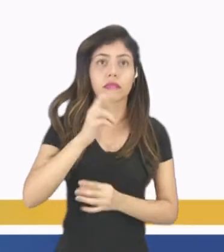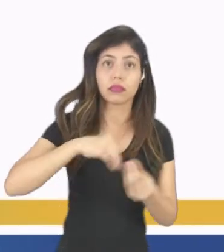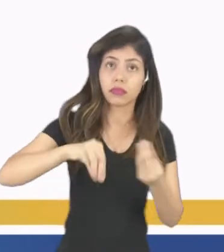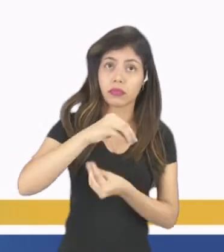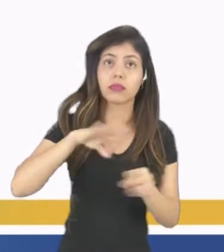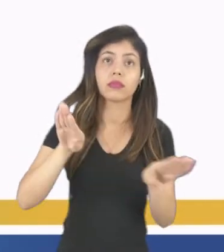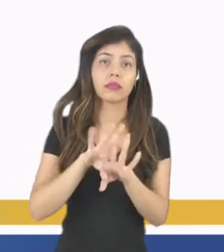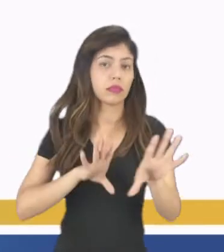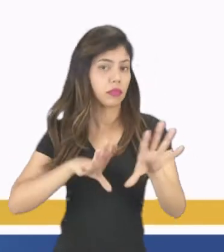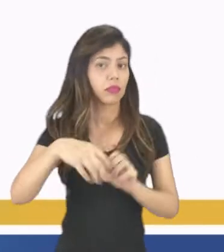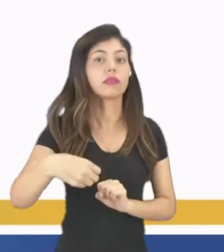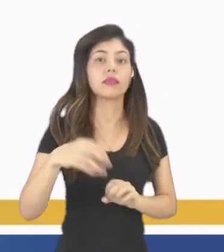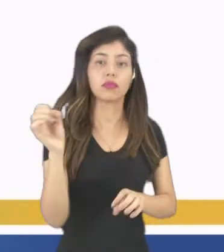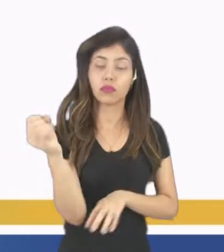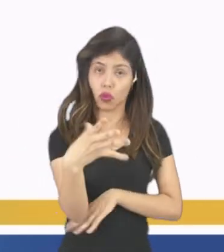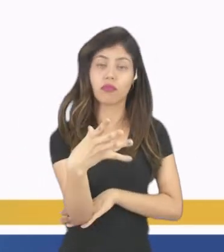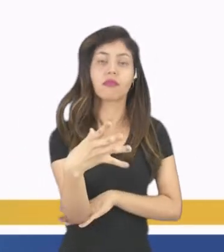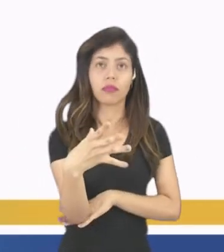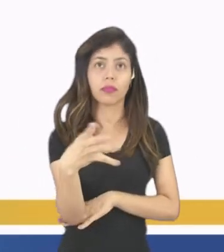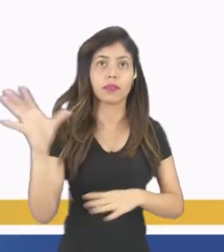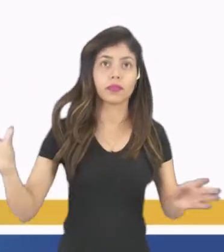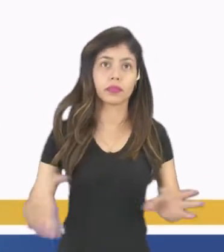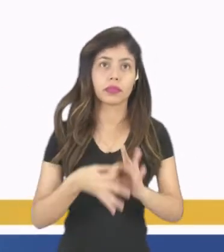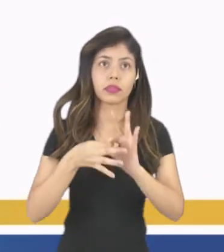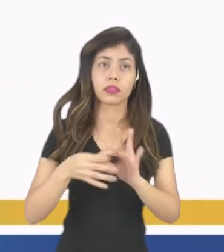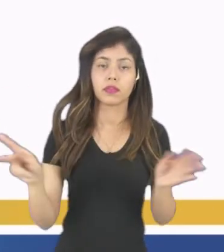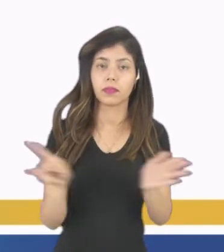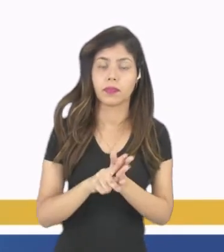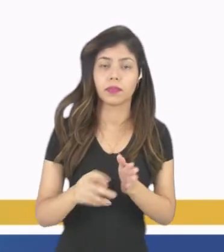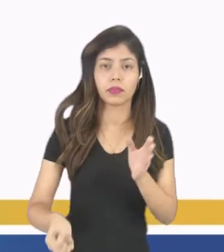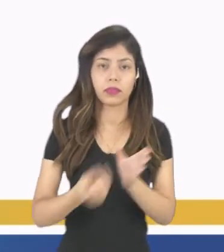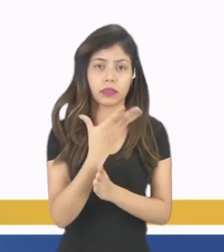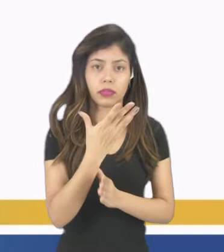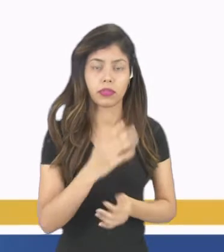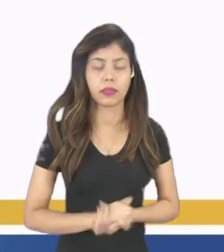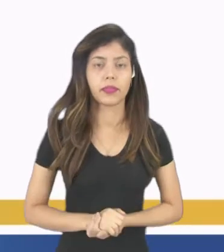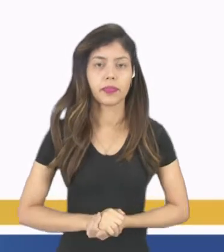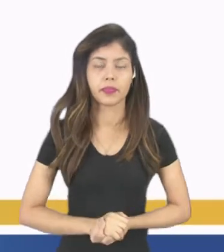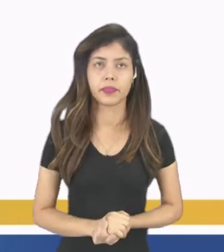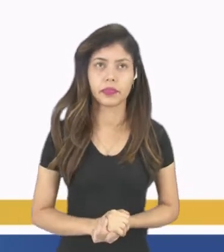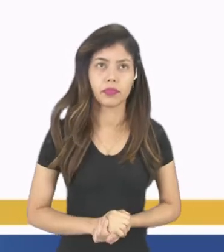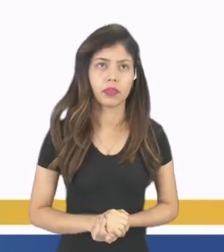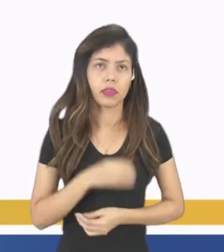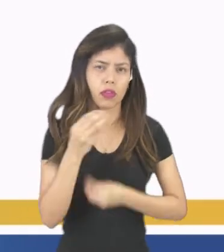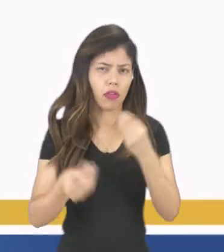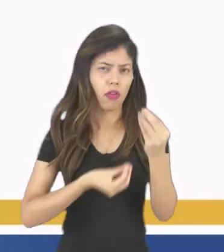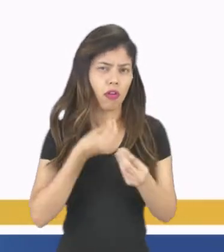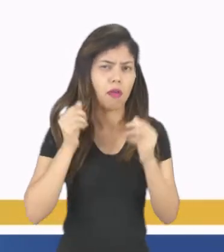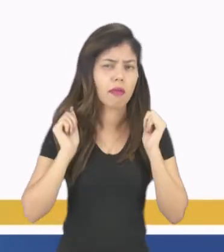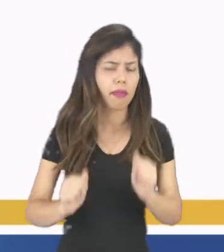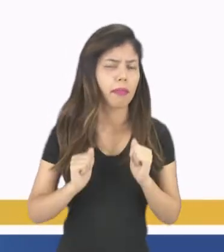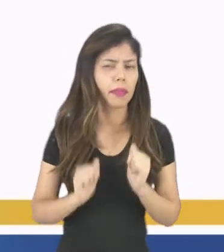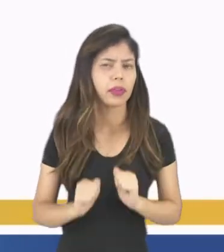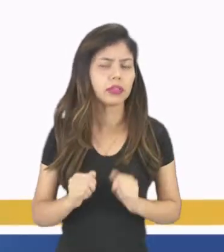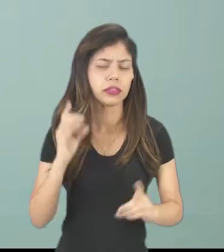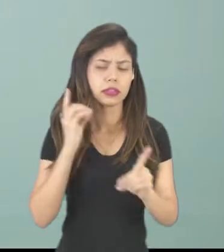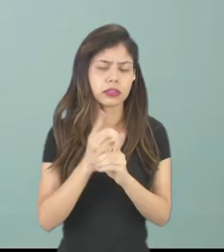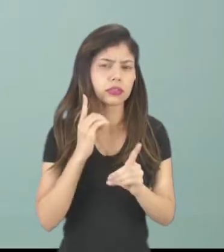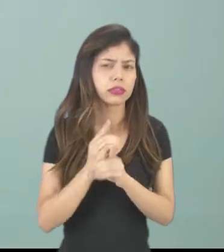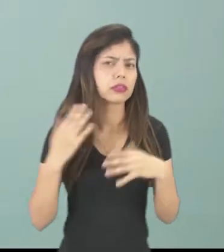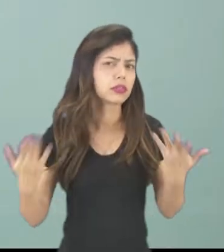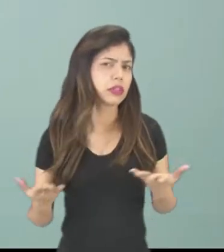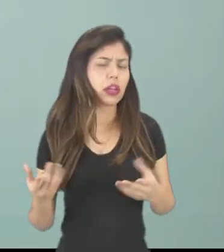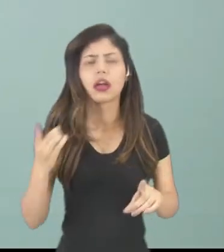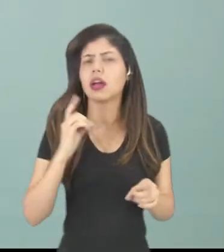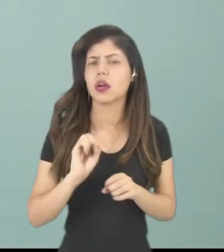e formação de novas ligações químicas formando os produtos. E como que a gente pode identificar,